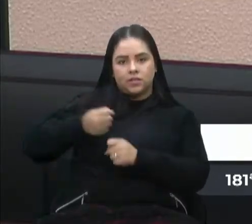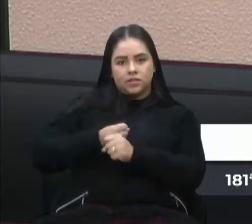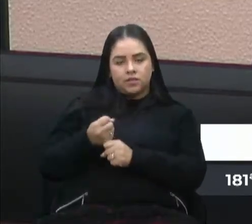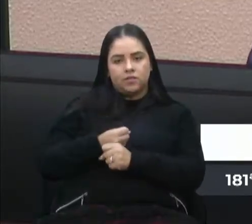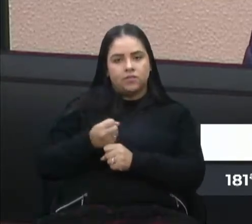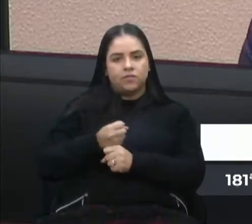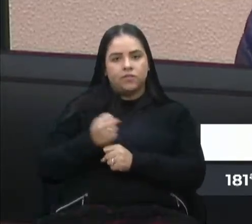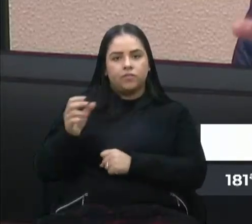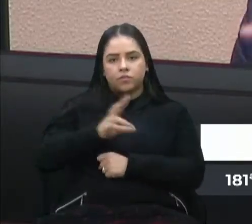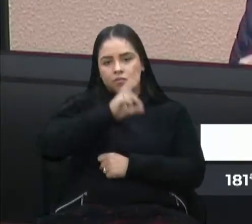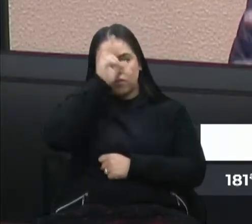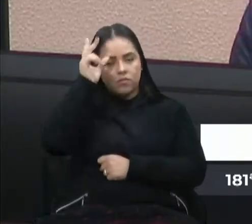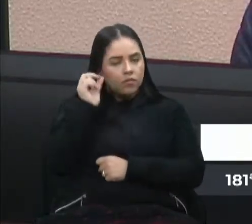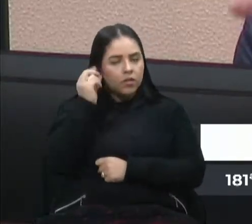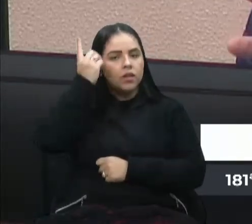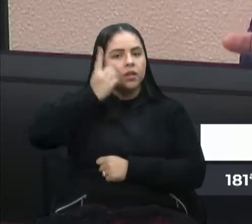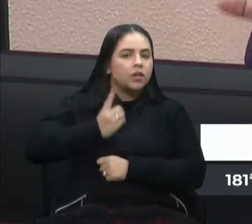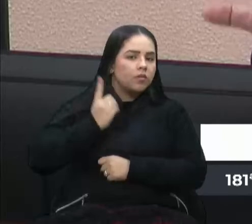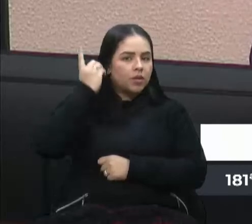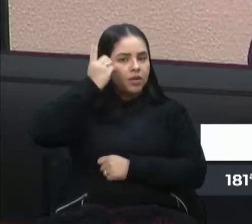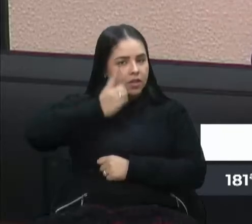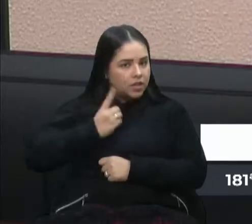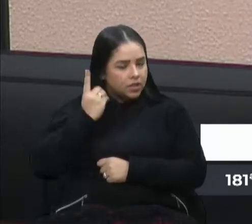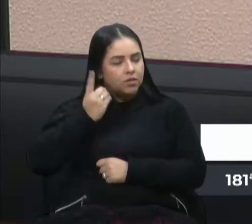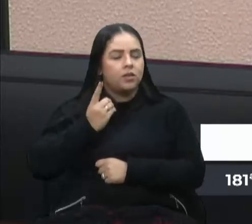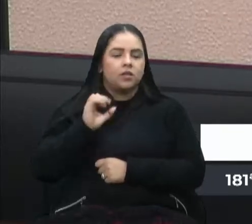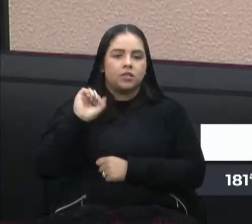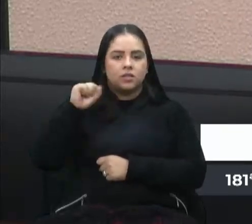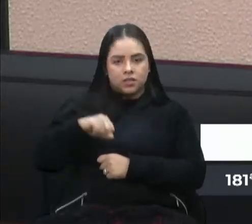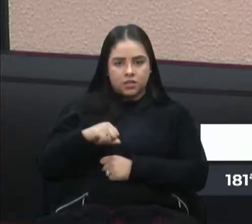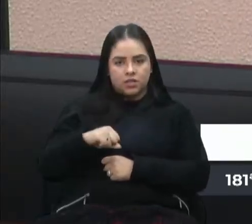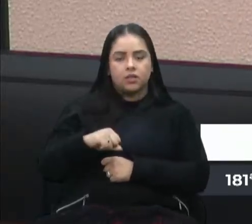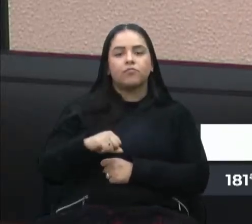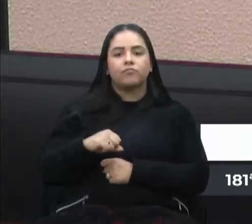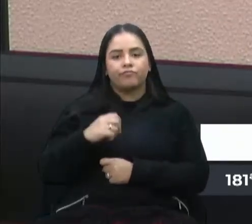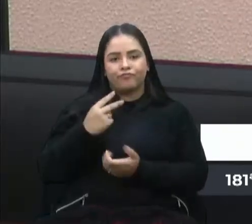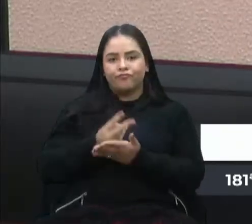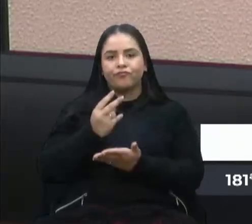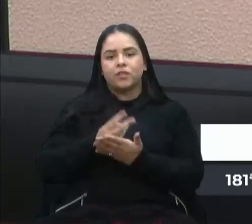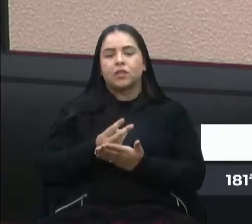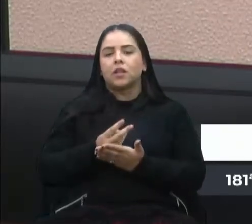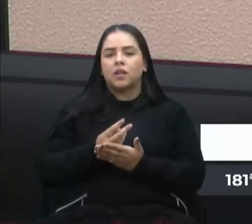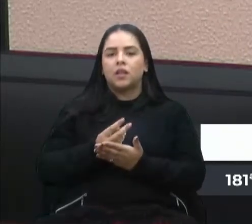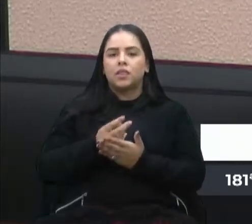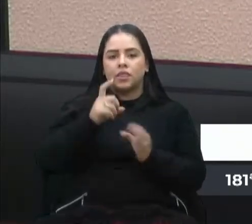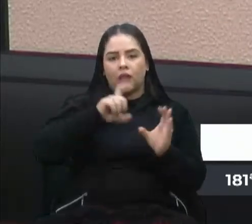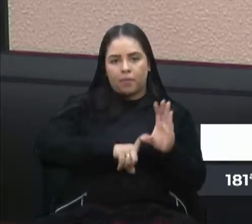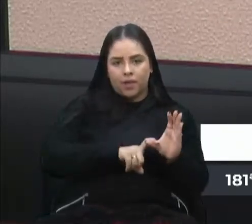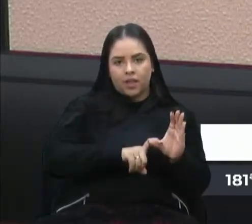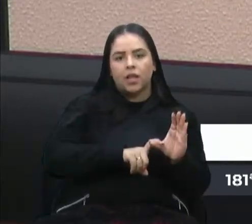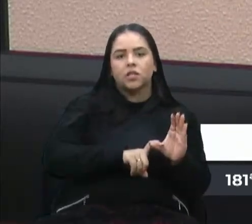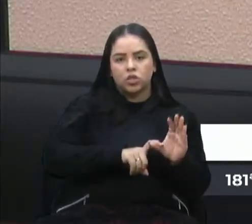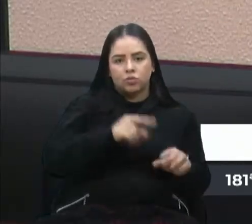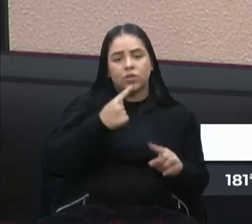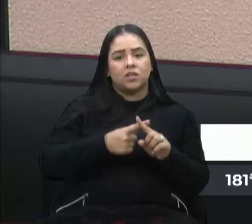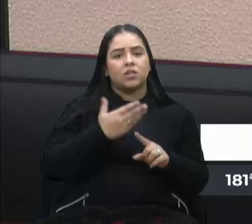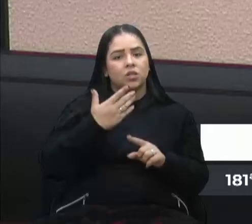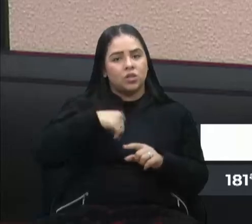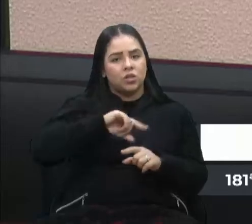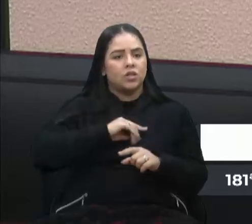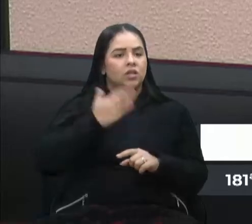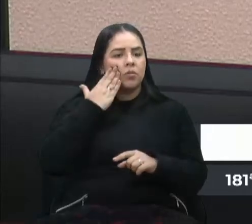os municípios e os deputados são reféns, infelizmente, desse sistema que está posto aí e que a gente sabe que não deu certo e que